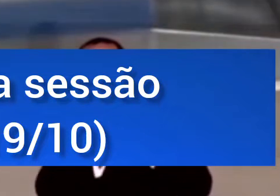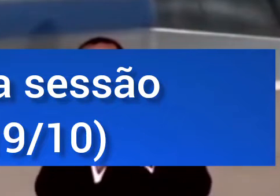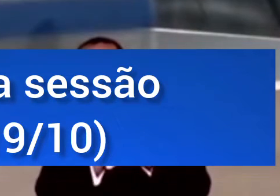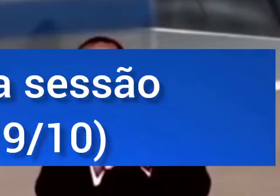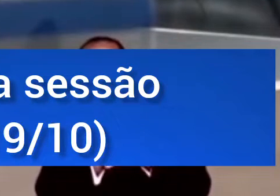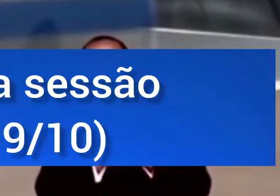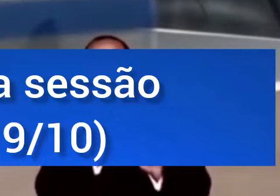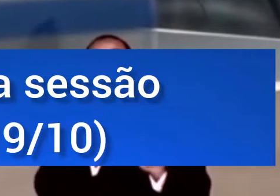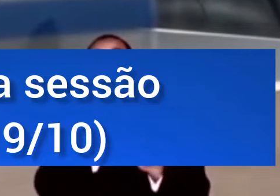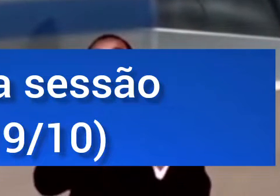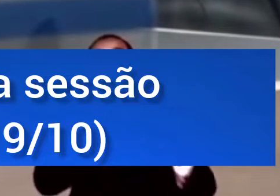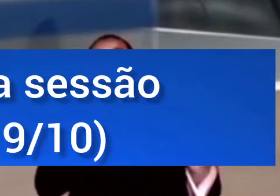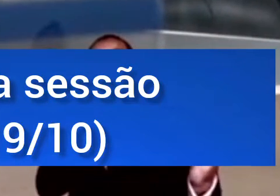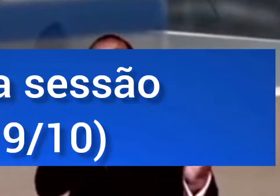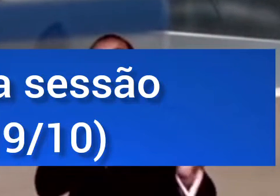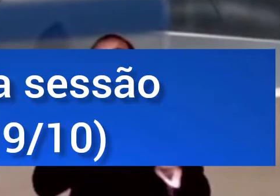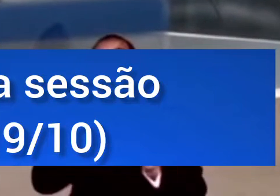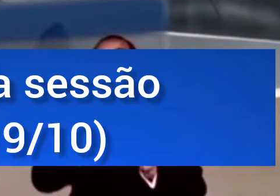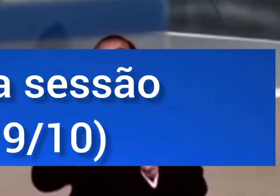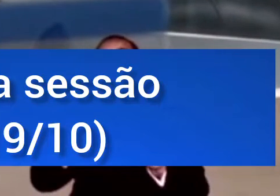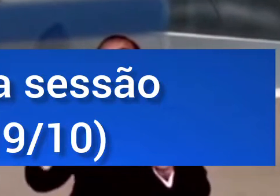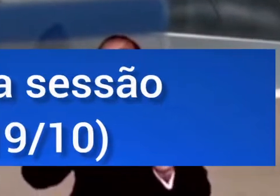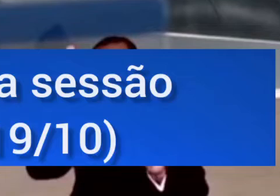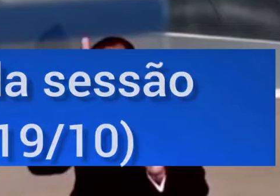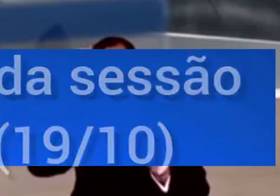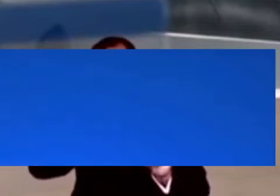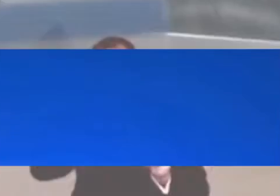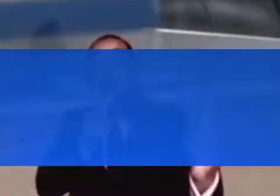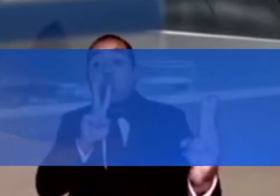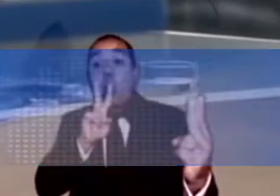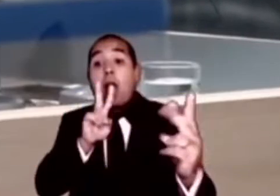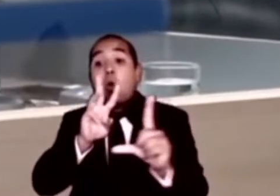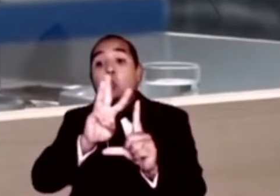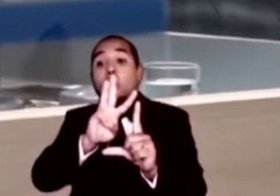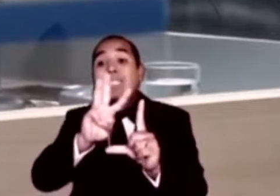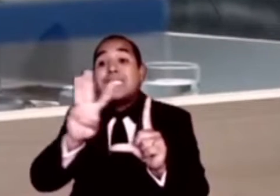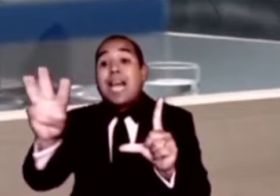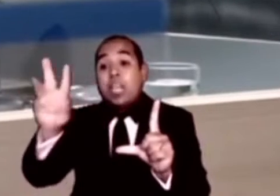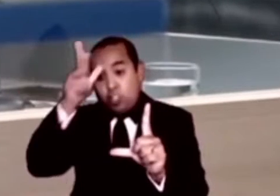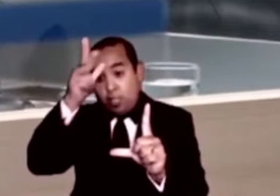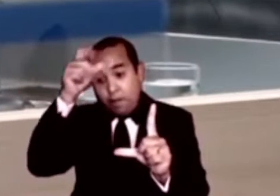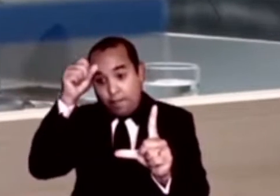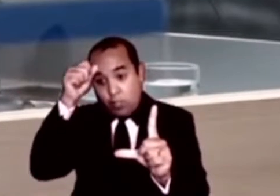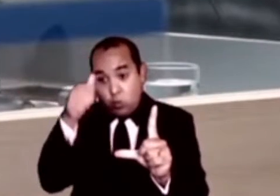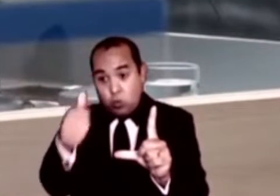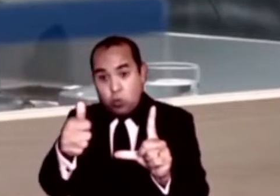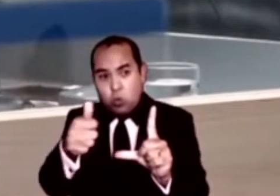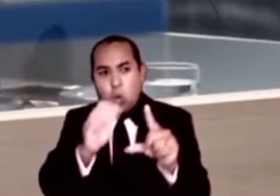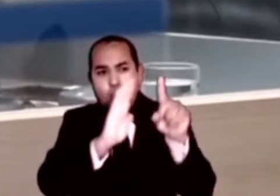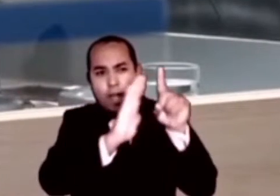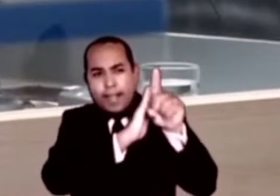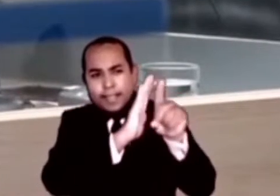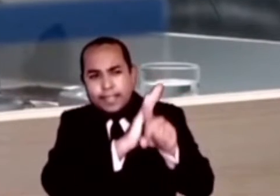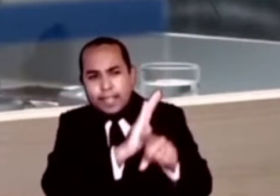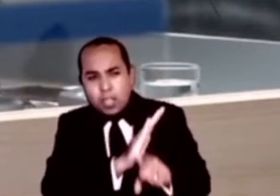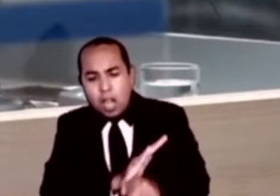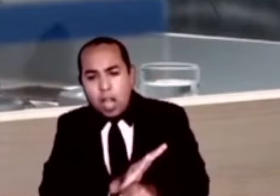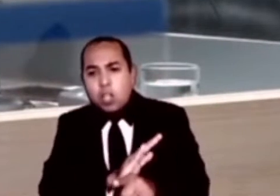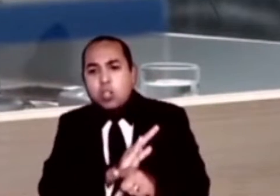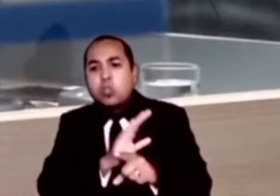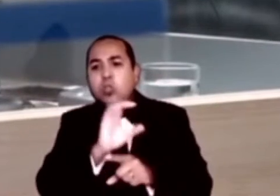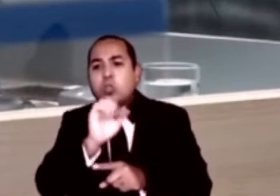pessoas portadoras com deficiência, que já começou. Fiz o questionário do censo aos portadores